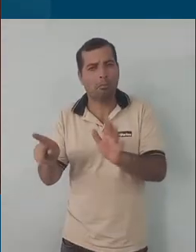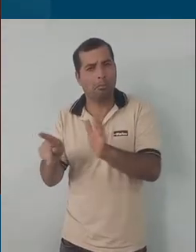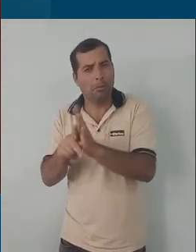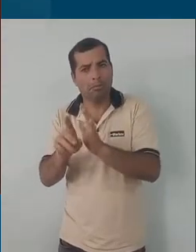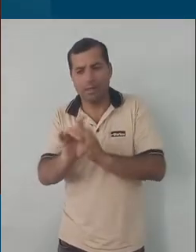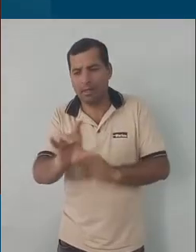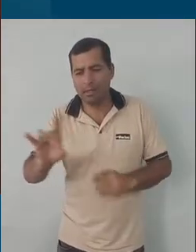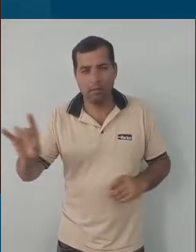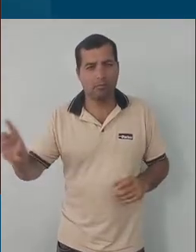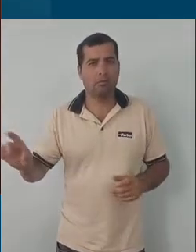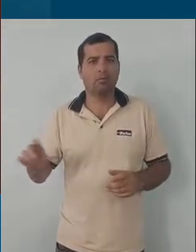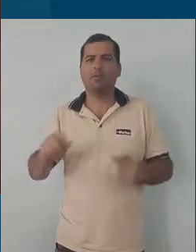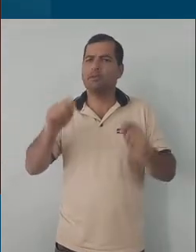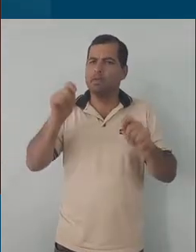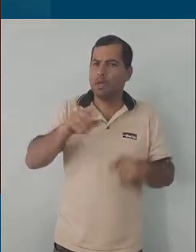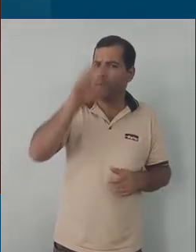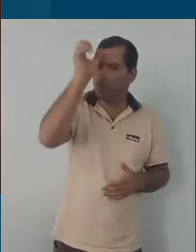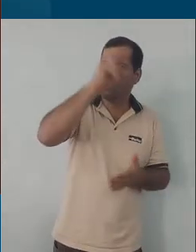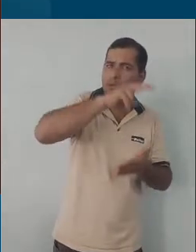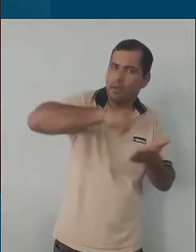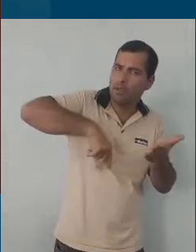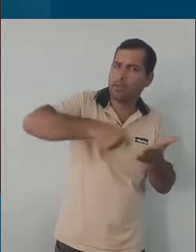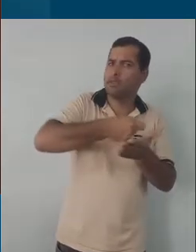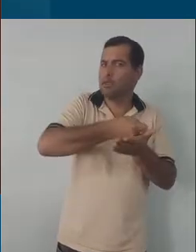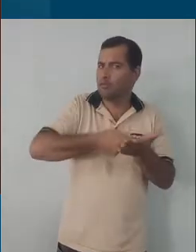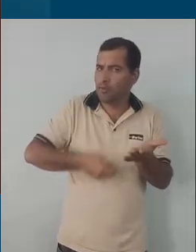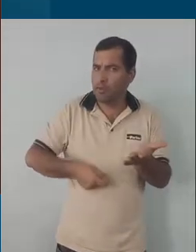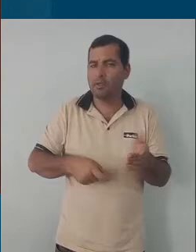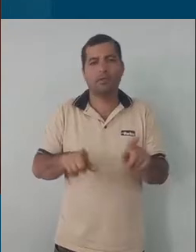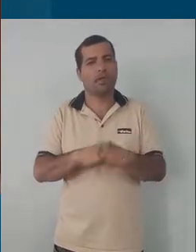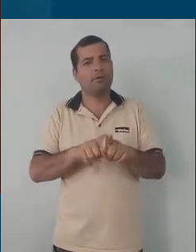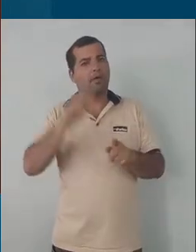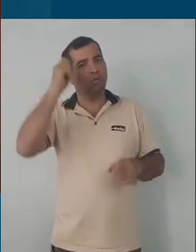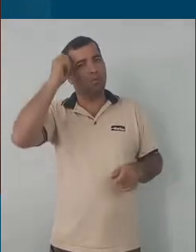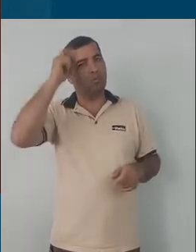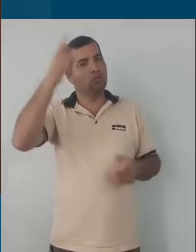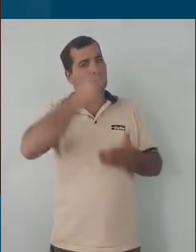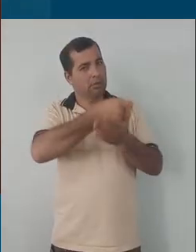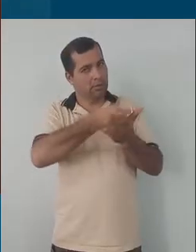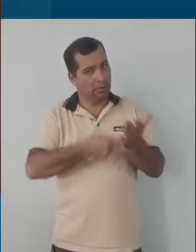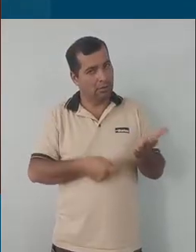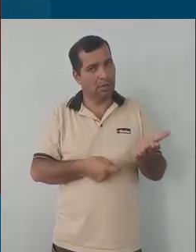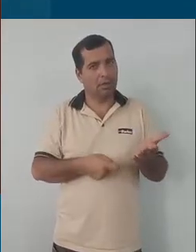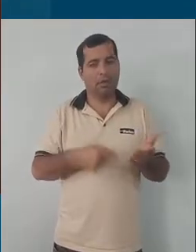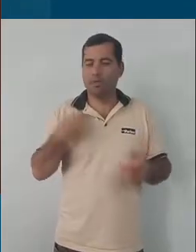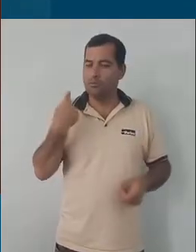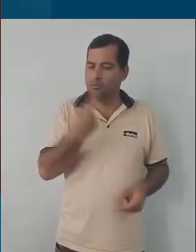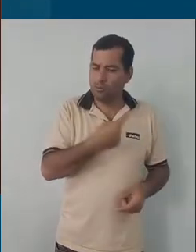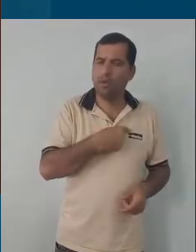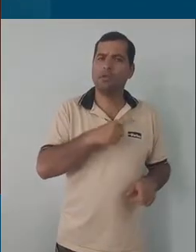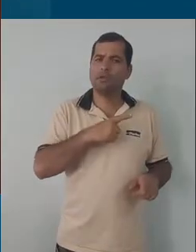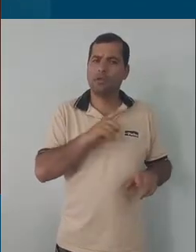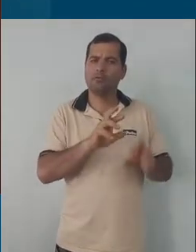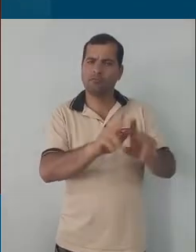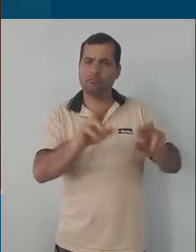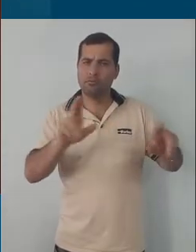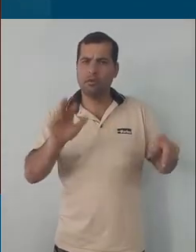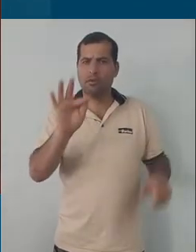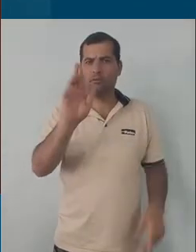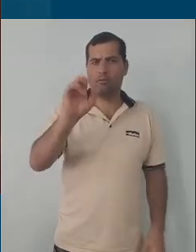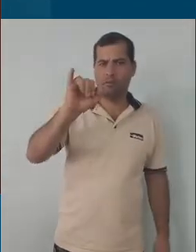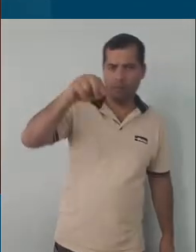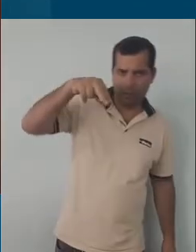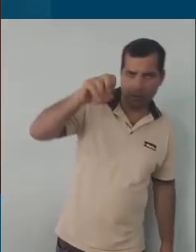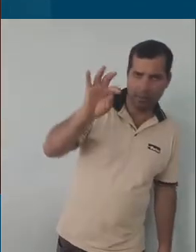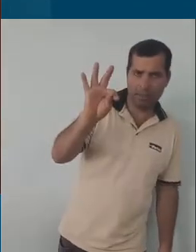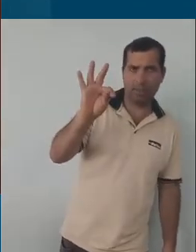ler e escrever, a cultura escrita, né? Então, se a gente lança a mão das técnicas Freinet, dessas técnicas que